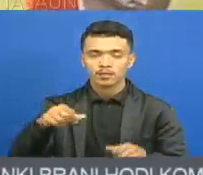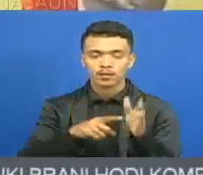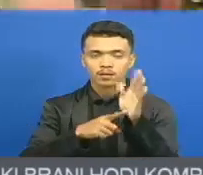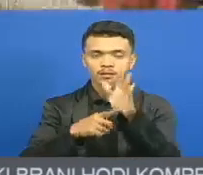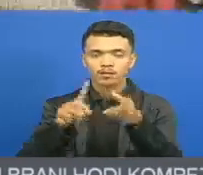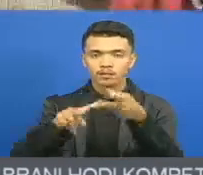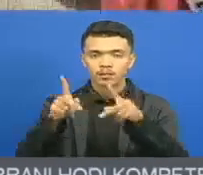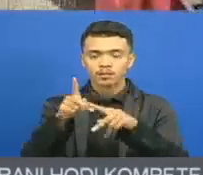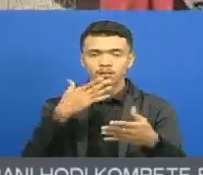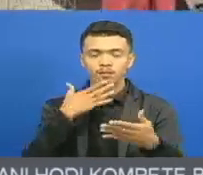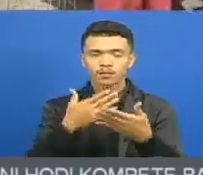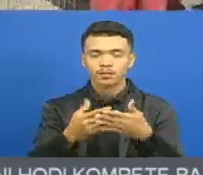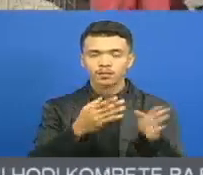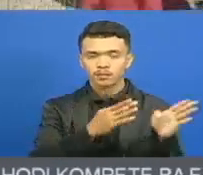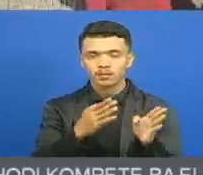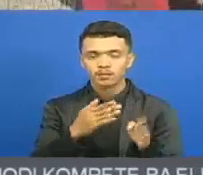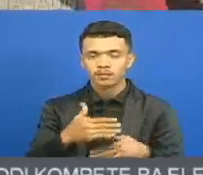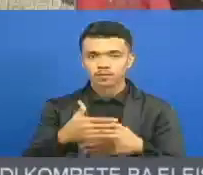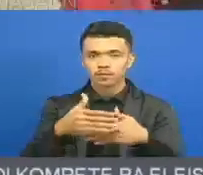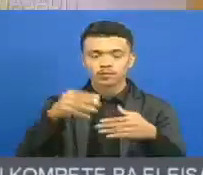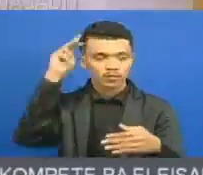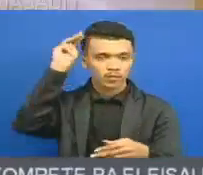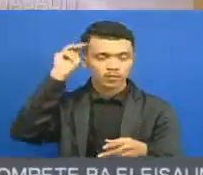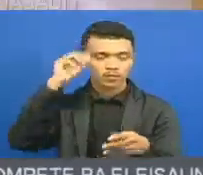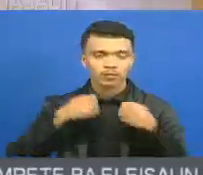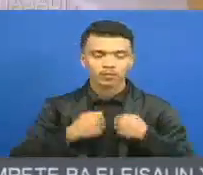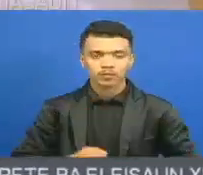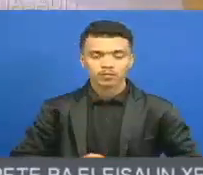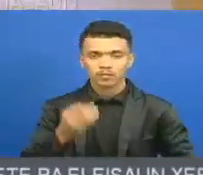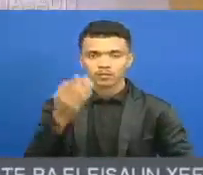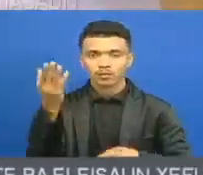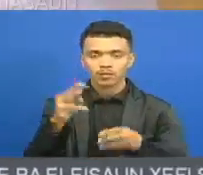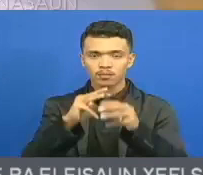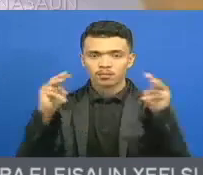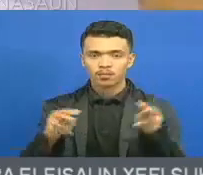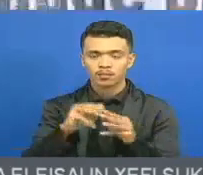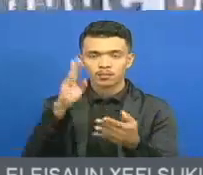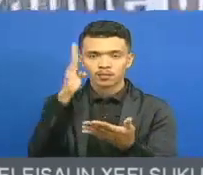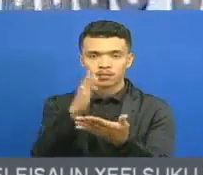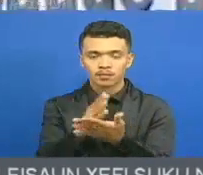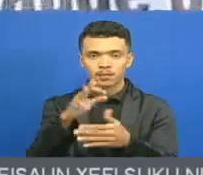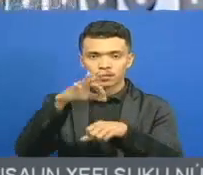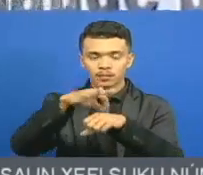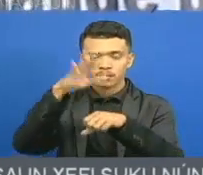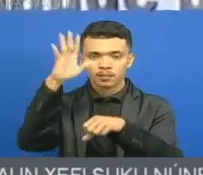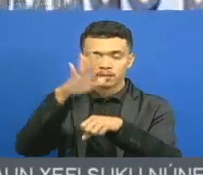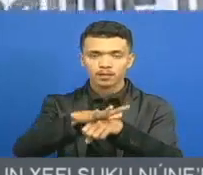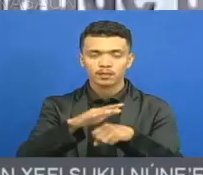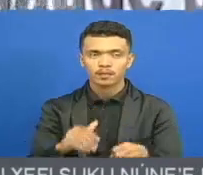dia e processo implementação programa Ministério Saudi e base ba combate malária. Esforço tão